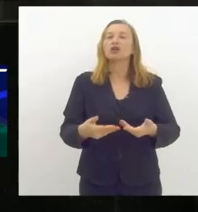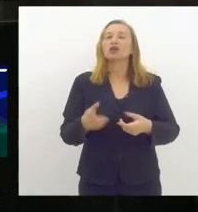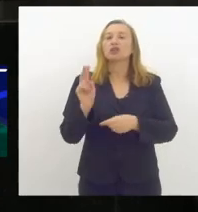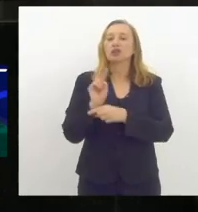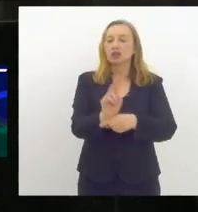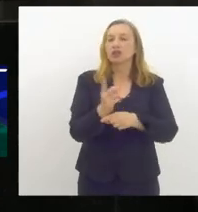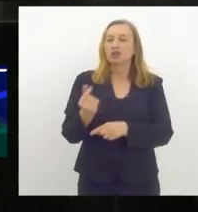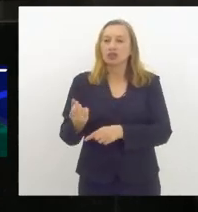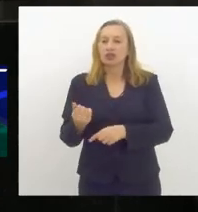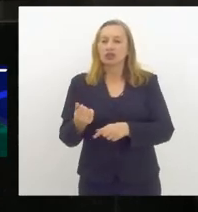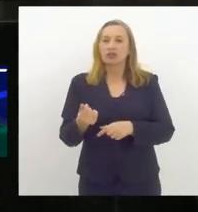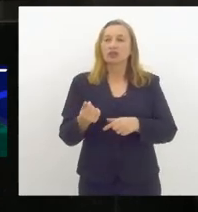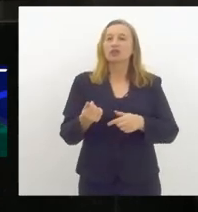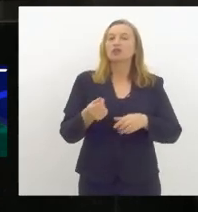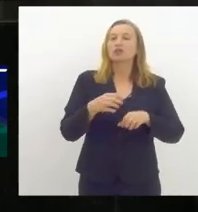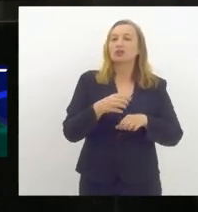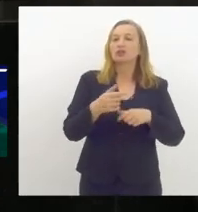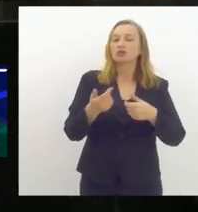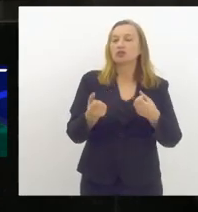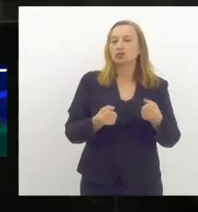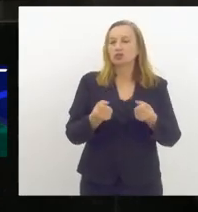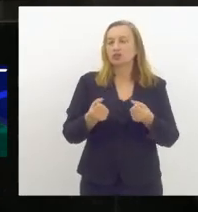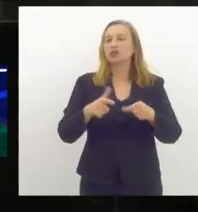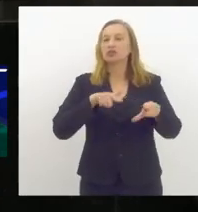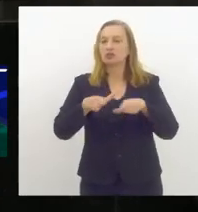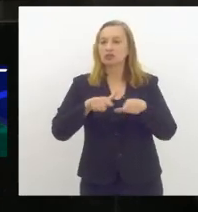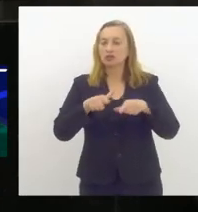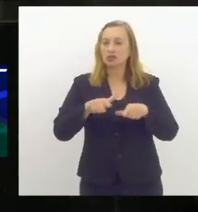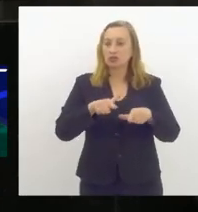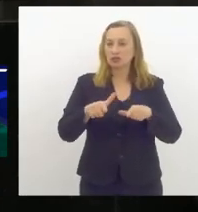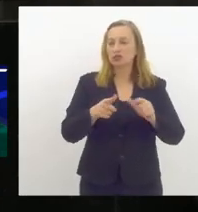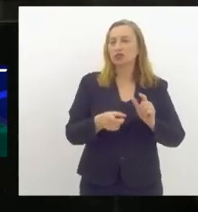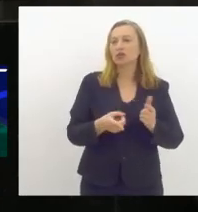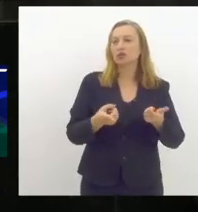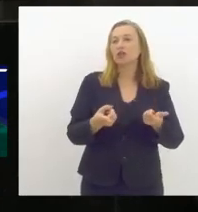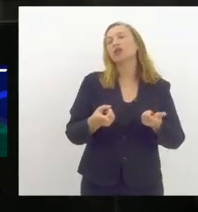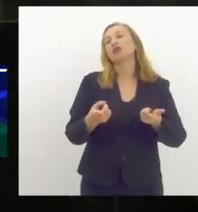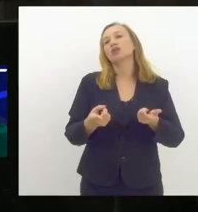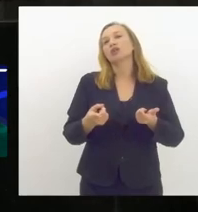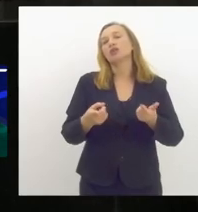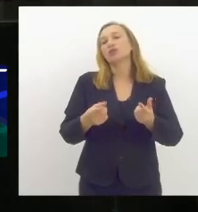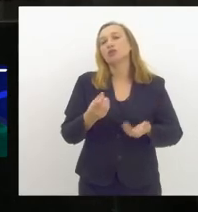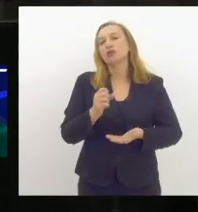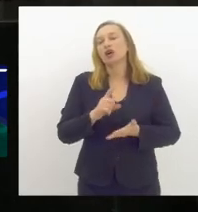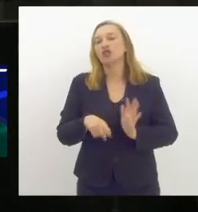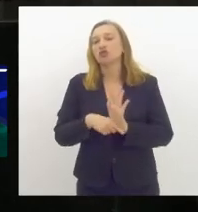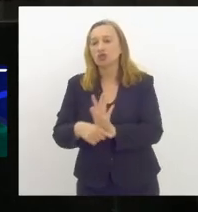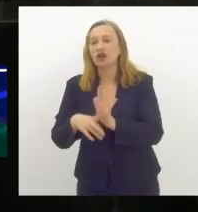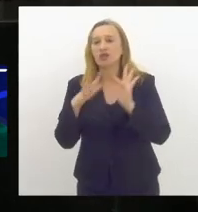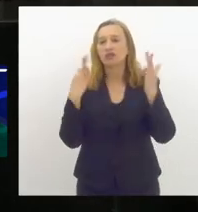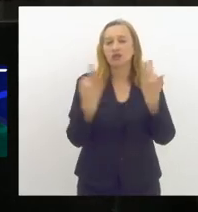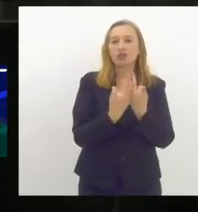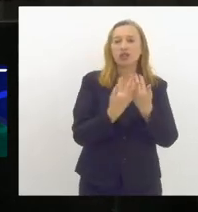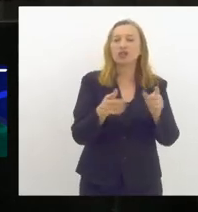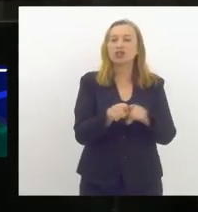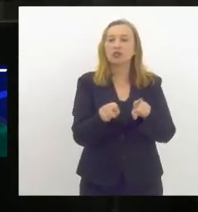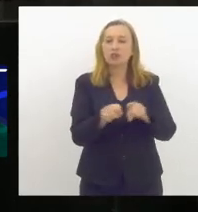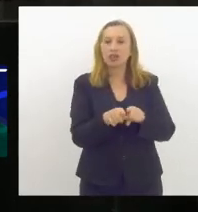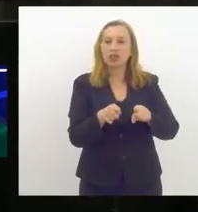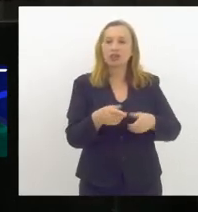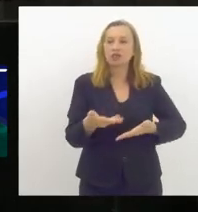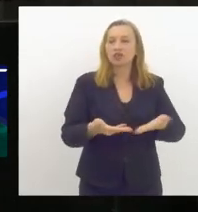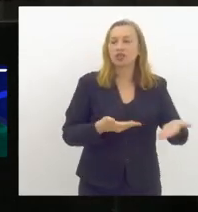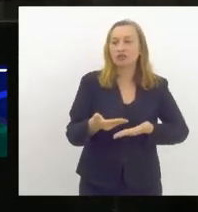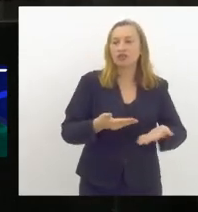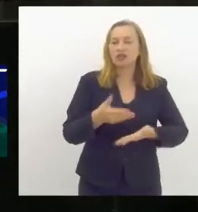os seus veículos de trabalho o sustento da sua família e Para prestação de um serviço de qualidade à população carioca